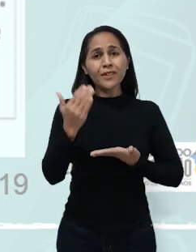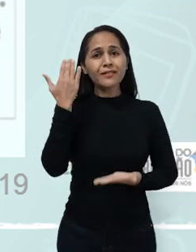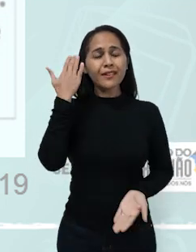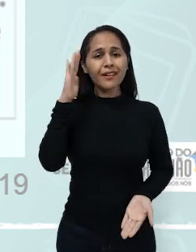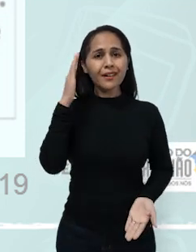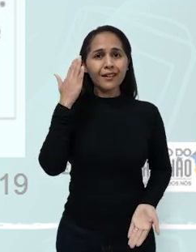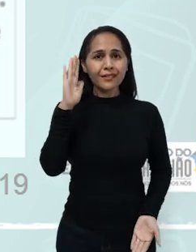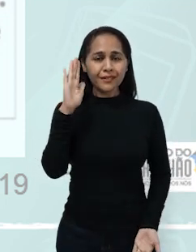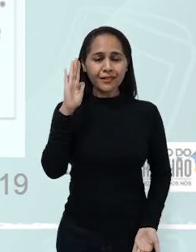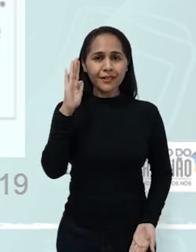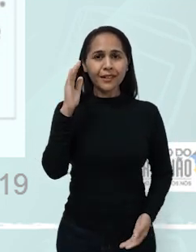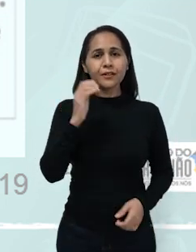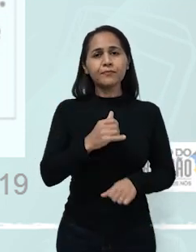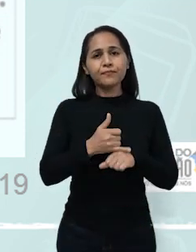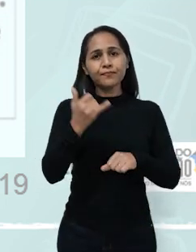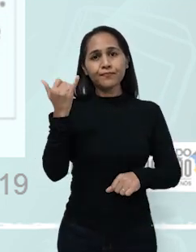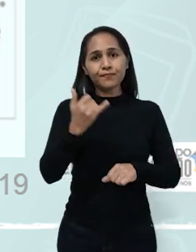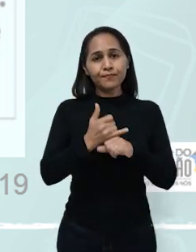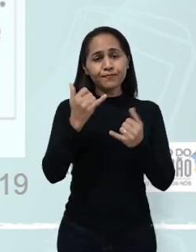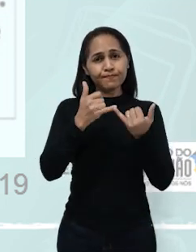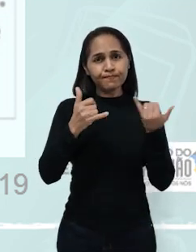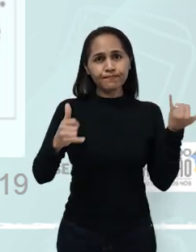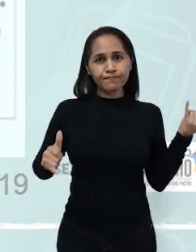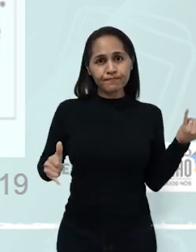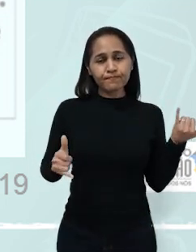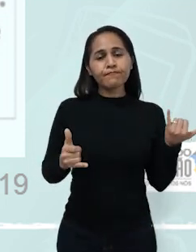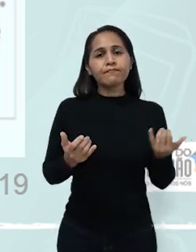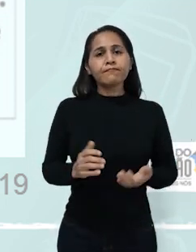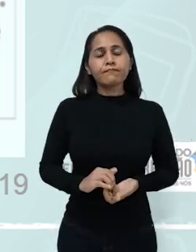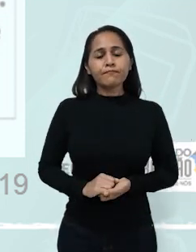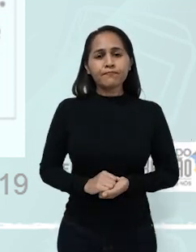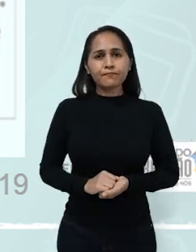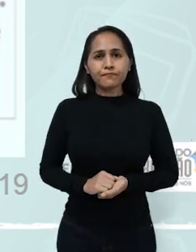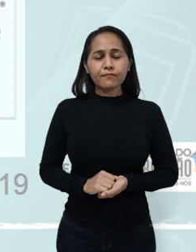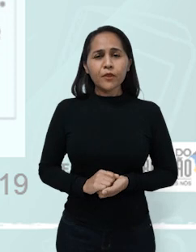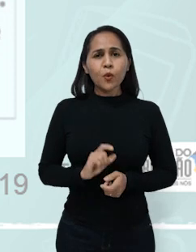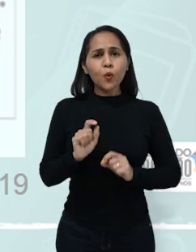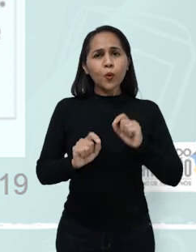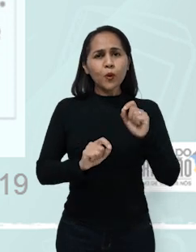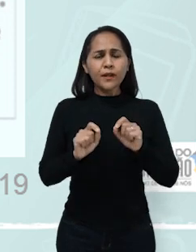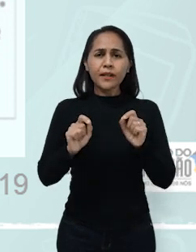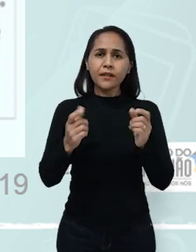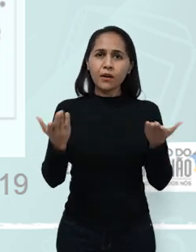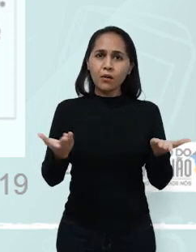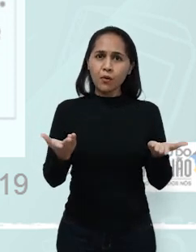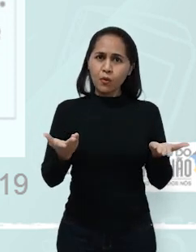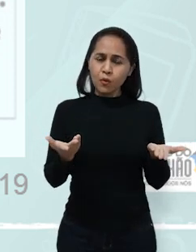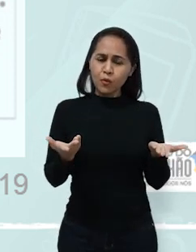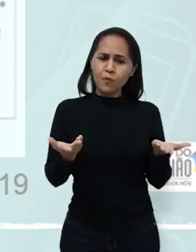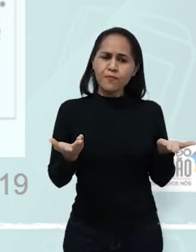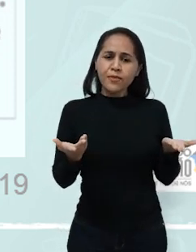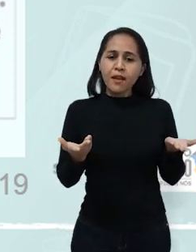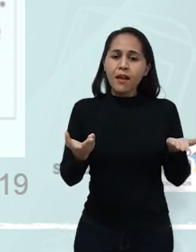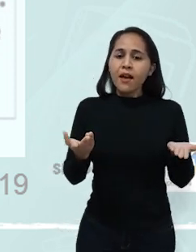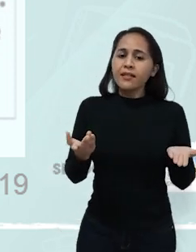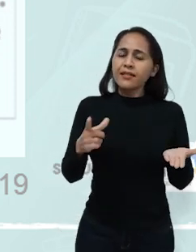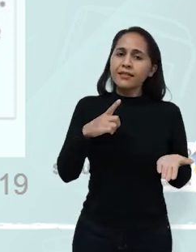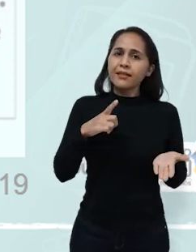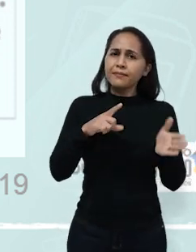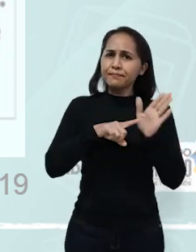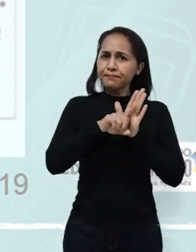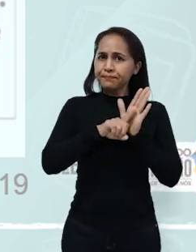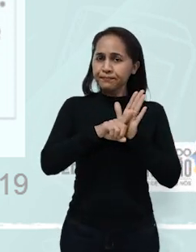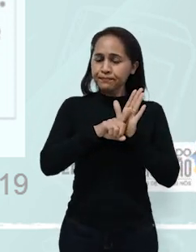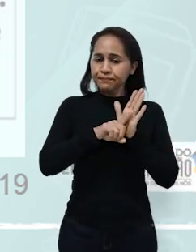da dissociação. A dissociação iônica é uma teoria, ela foi proposta,